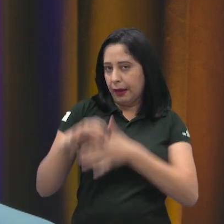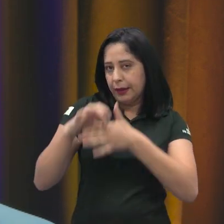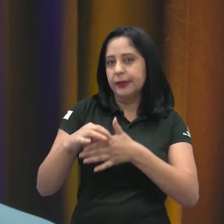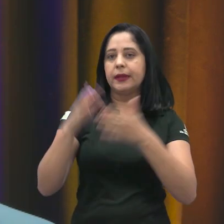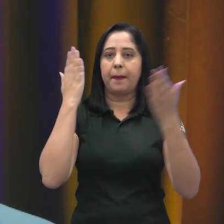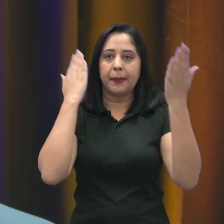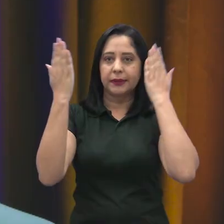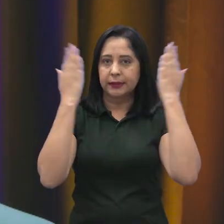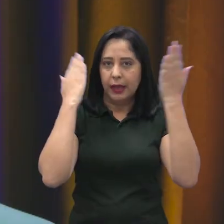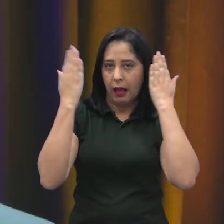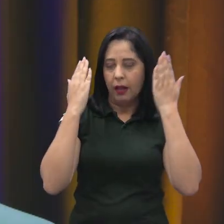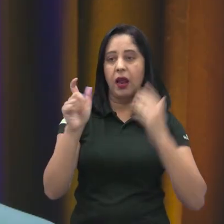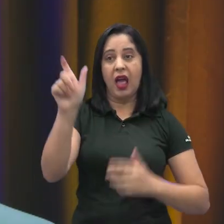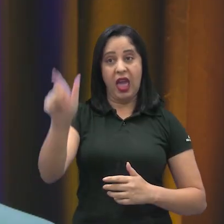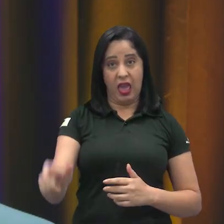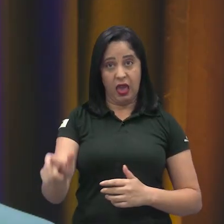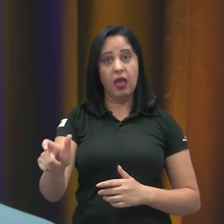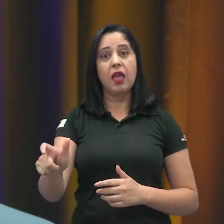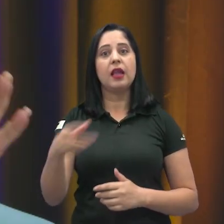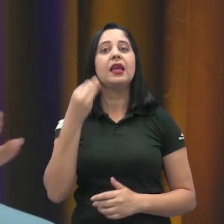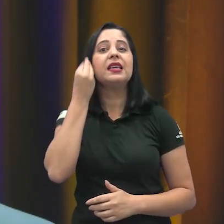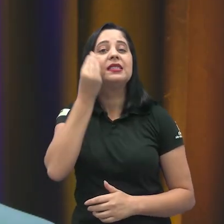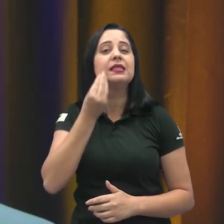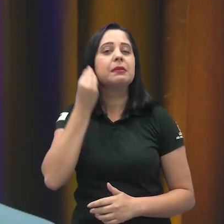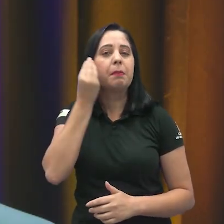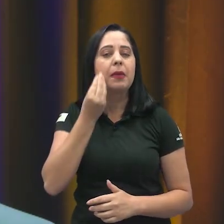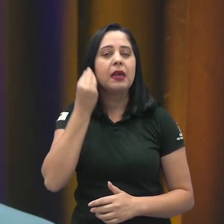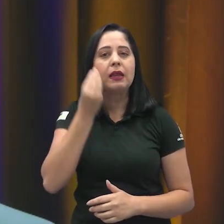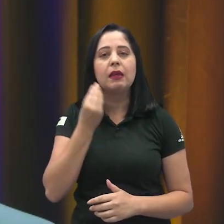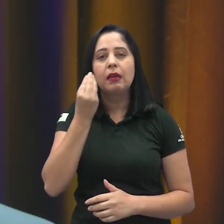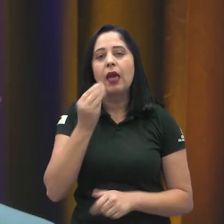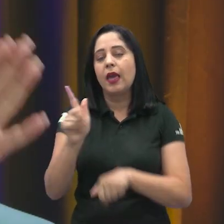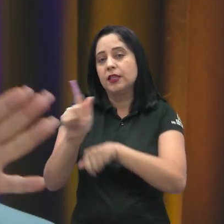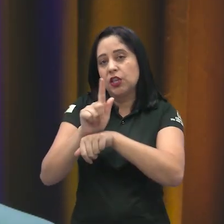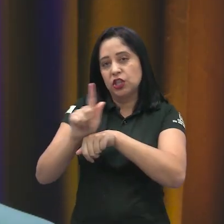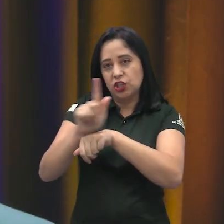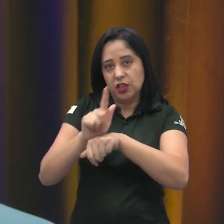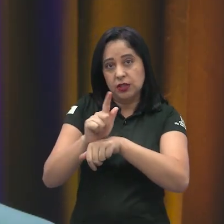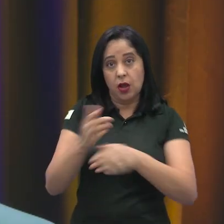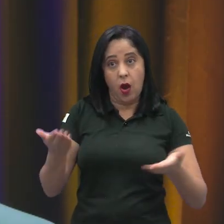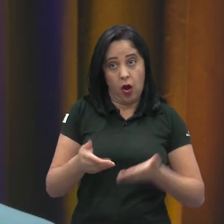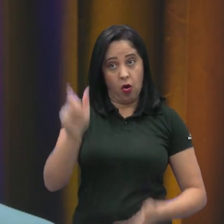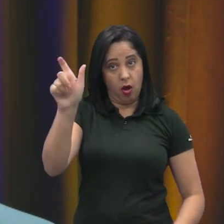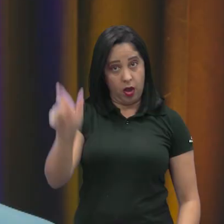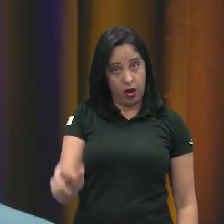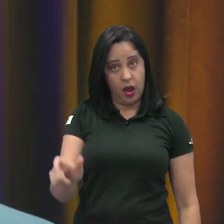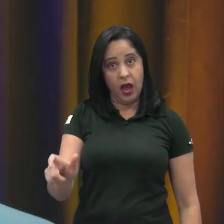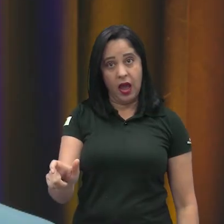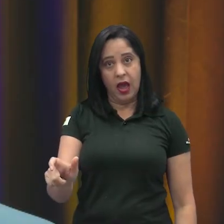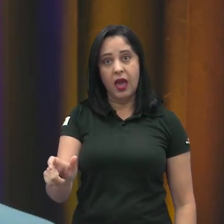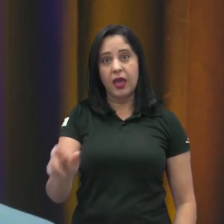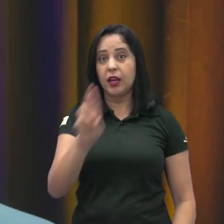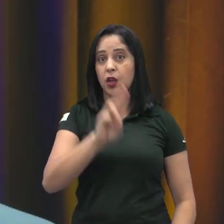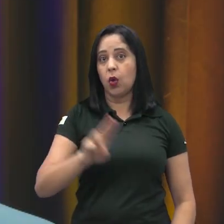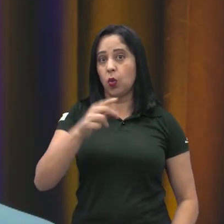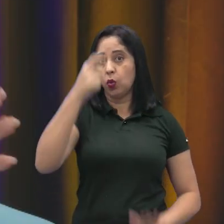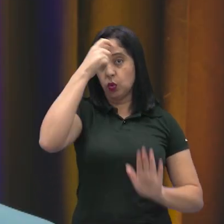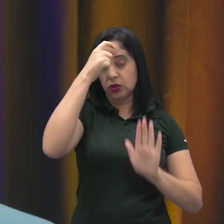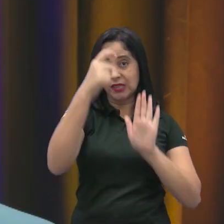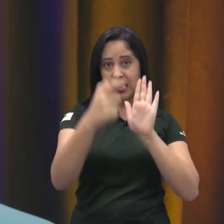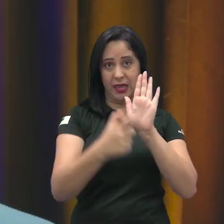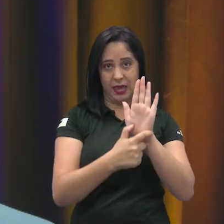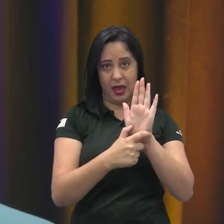Com formação robusta em administração e gestão com pessoas, Rodrigo agora explora a IA generativa em